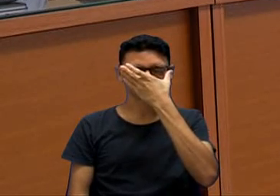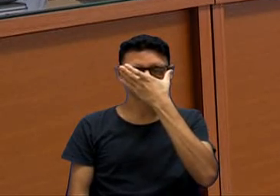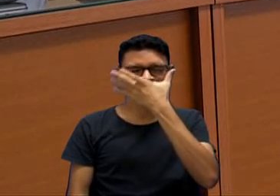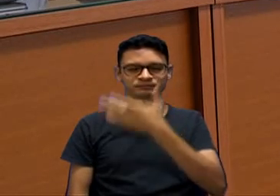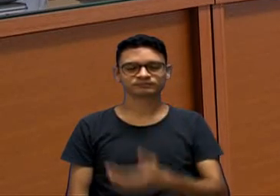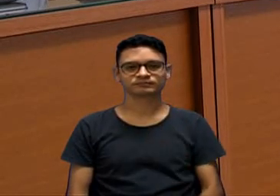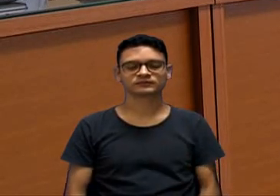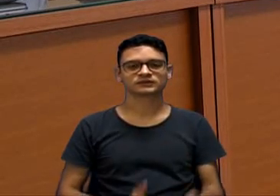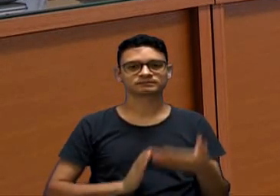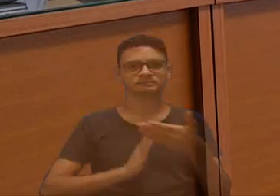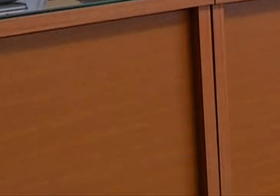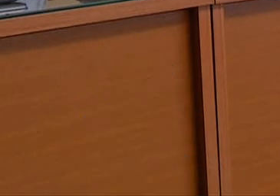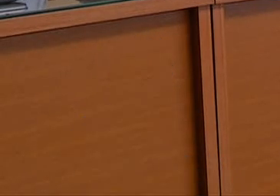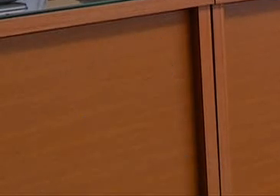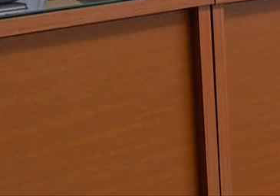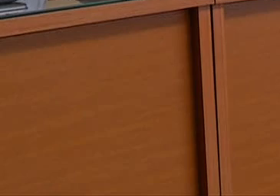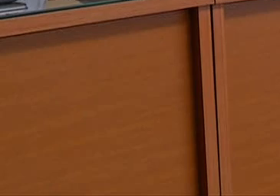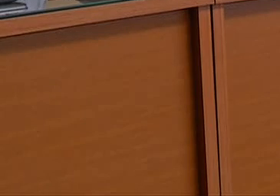Peraí, presidente. Não, mas aí para aprovar.